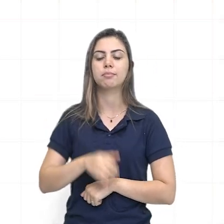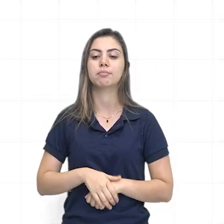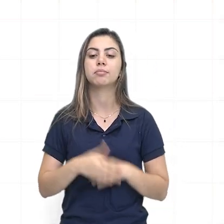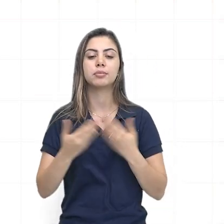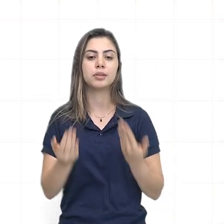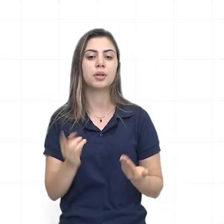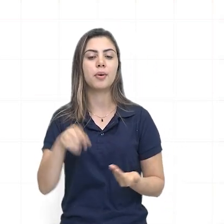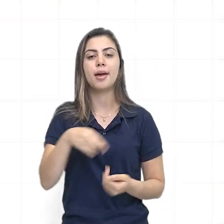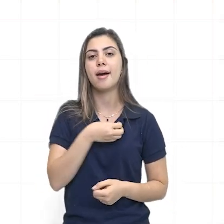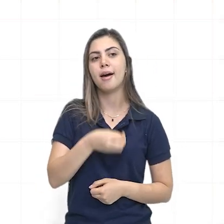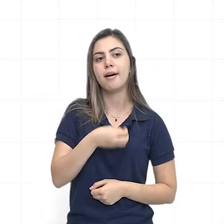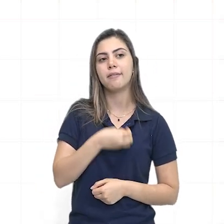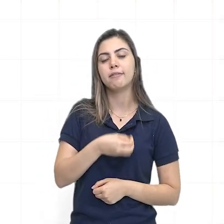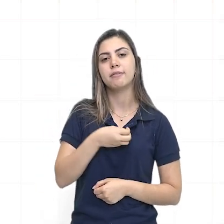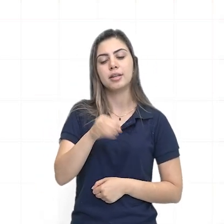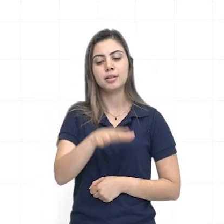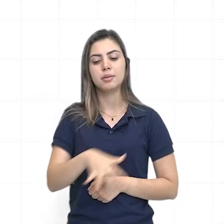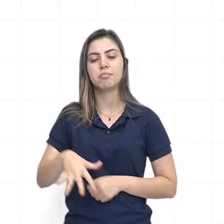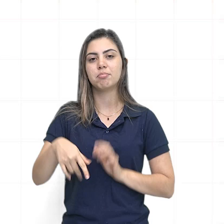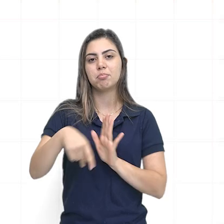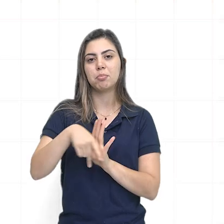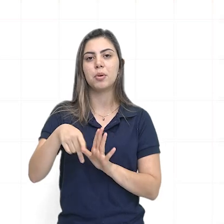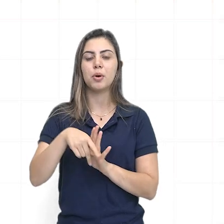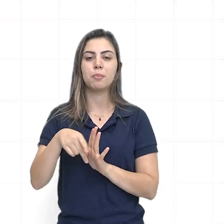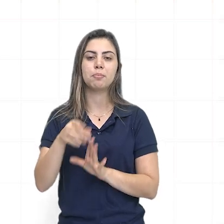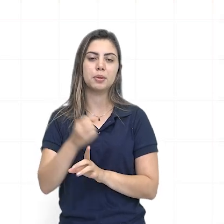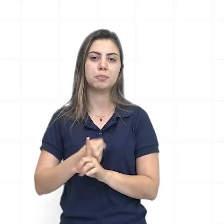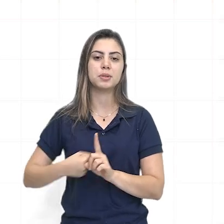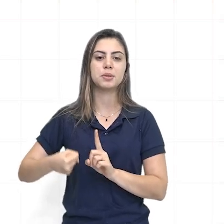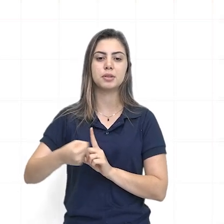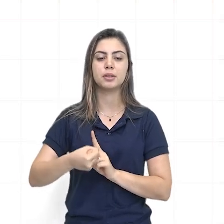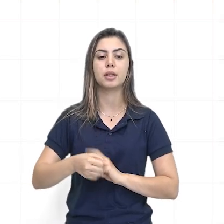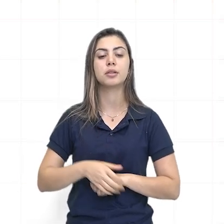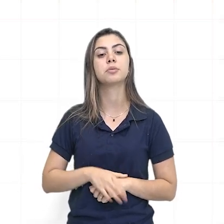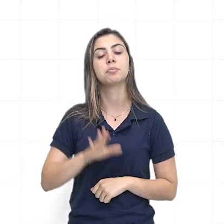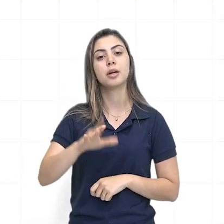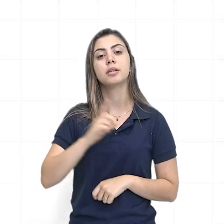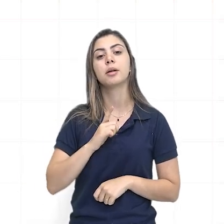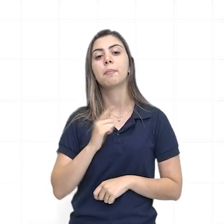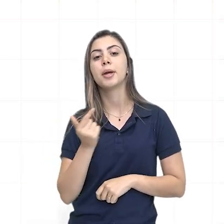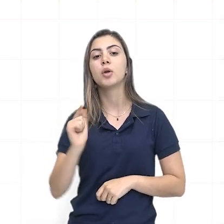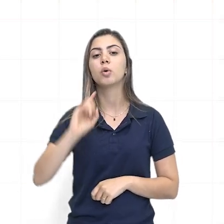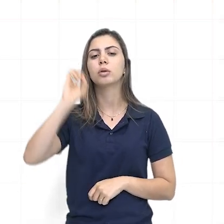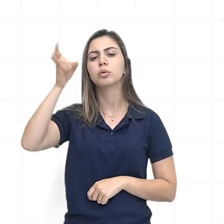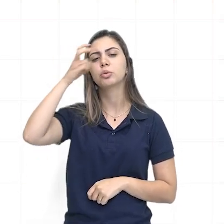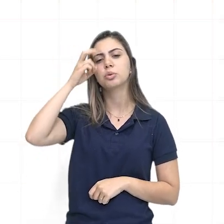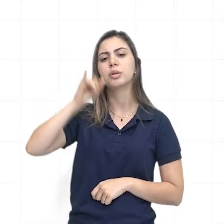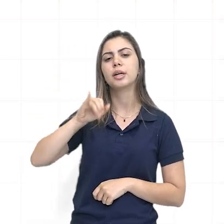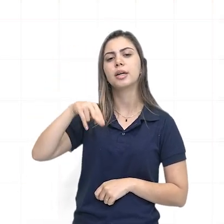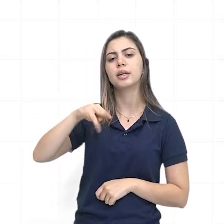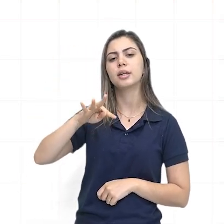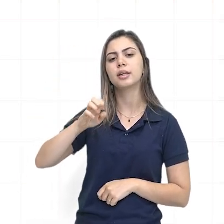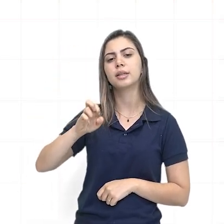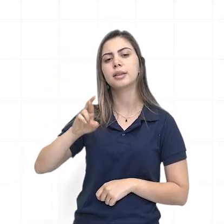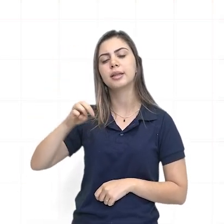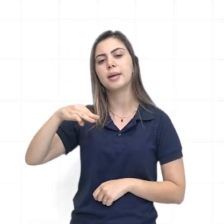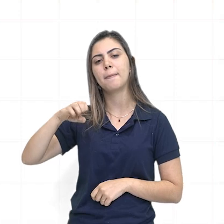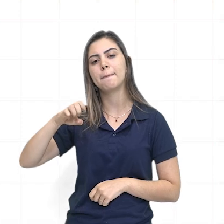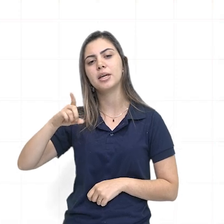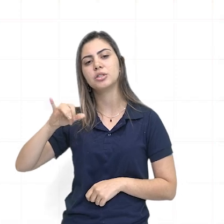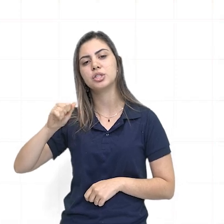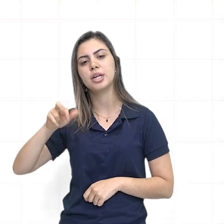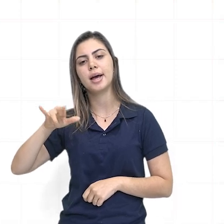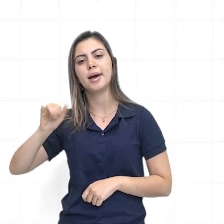vida cotidiana da comunidade. E a cultura intermediária, né, que surgiu justamente